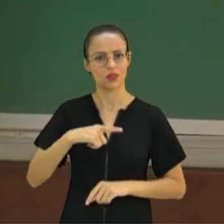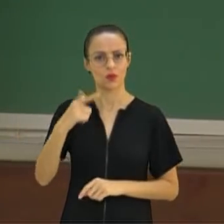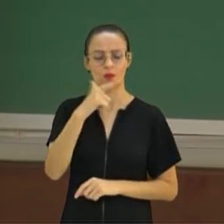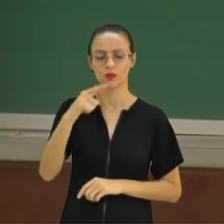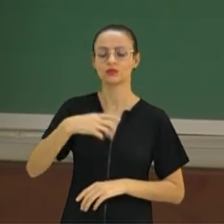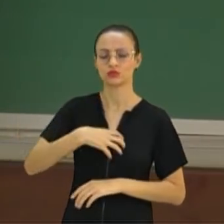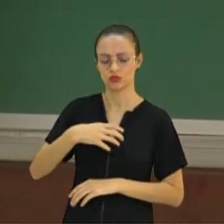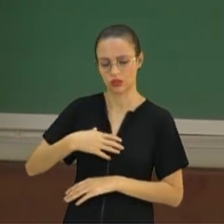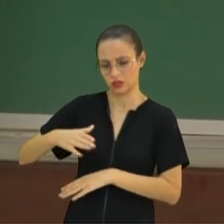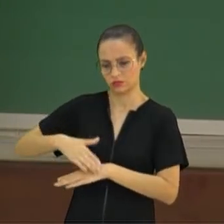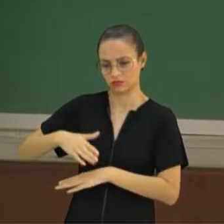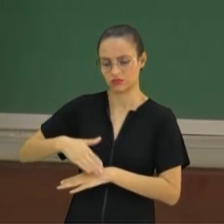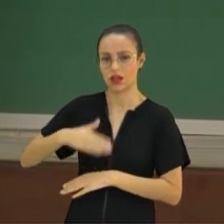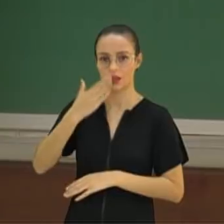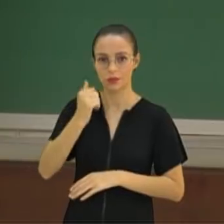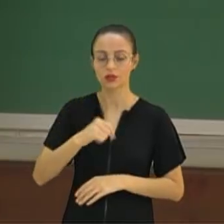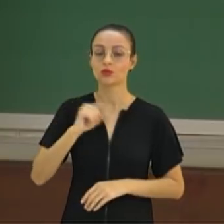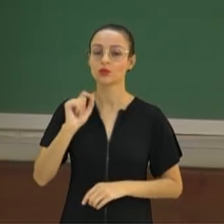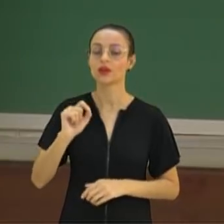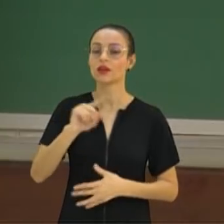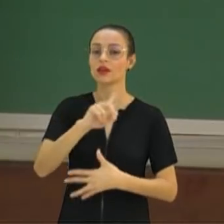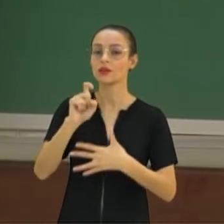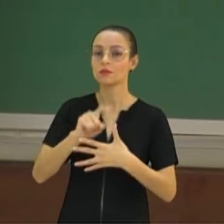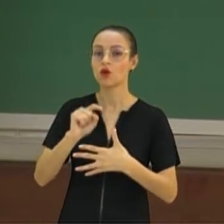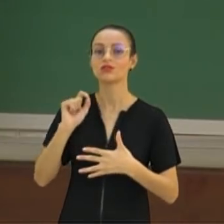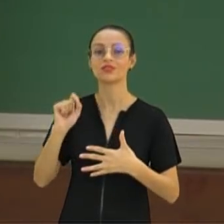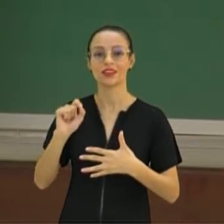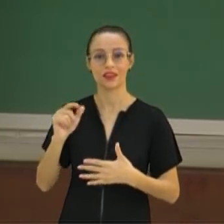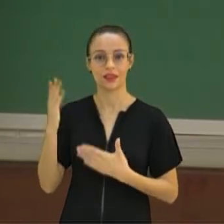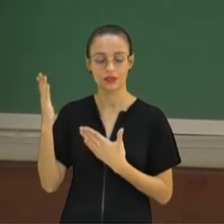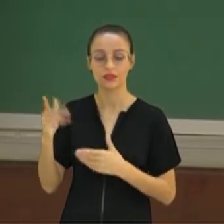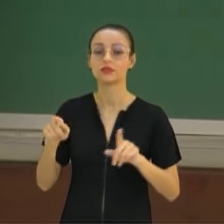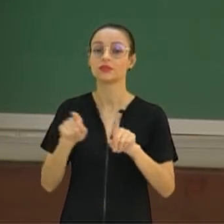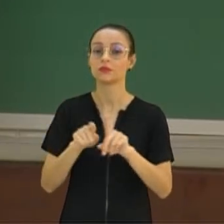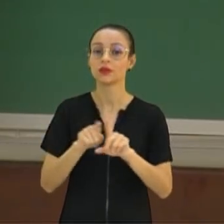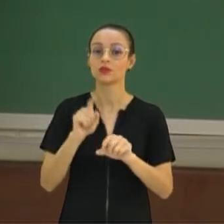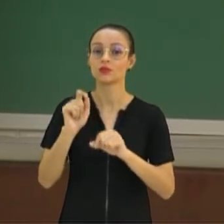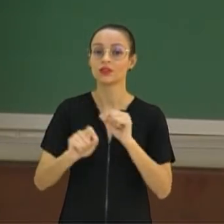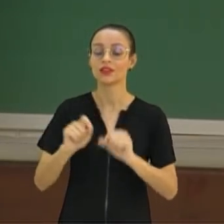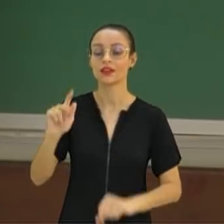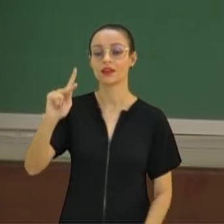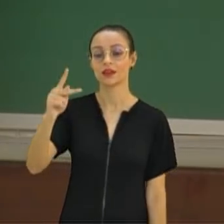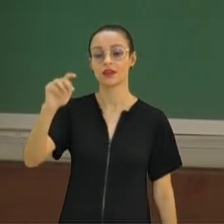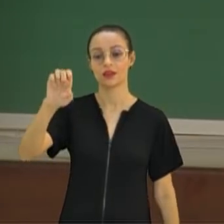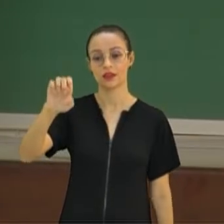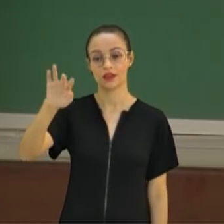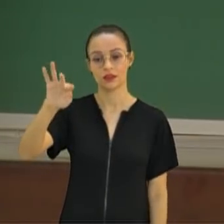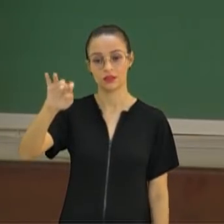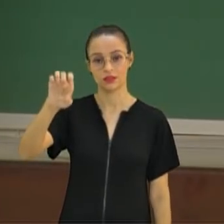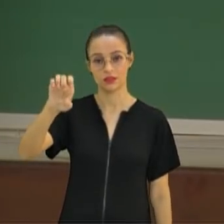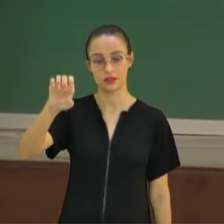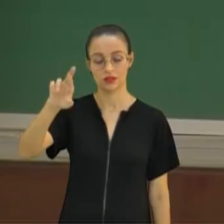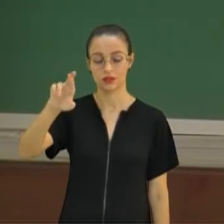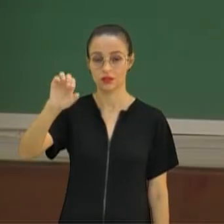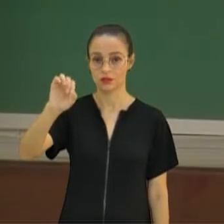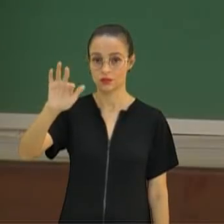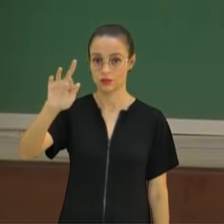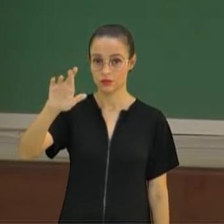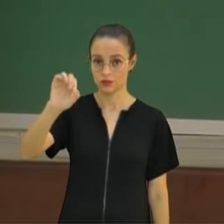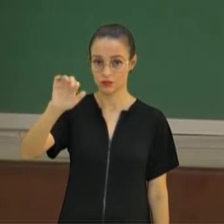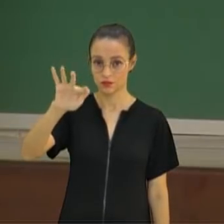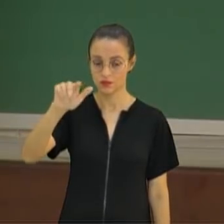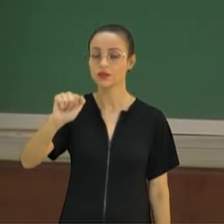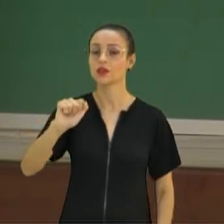produzir o próprio alimento. E a hipótese heterotrófica, e o fato da heterotrofia, que são os seres que precisam